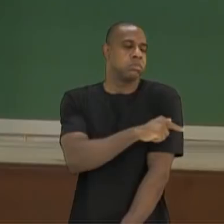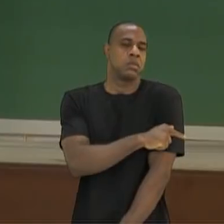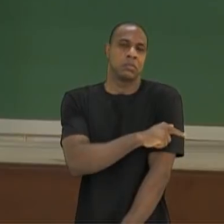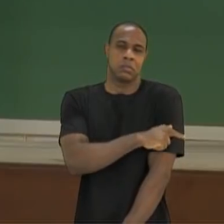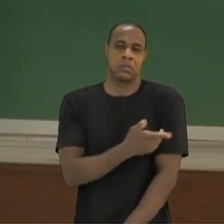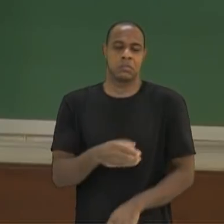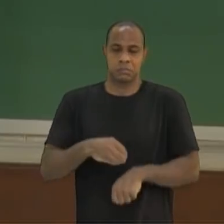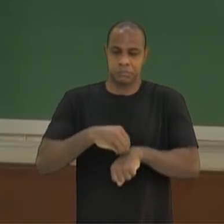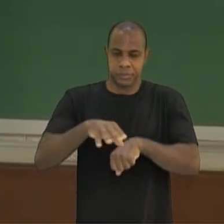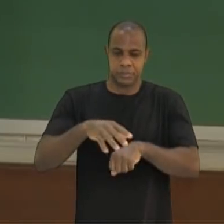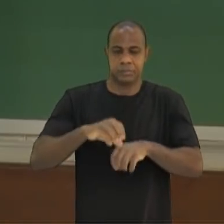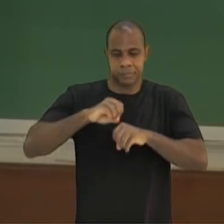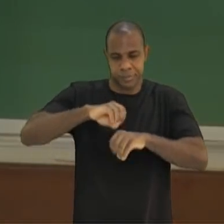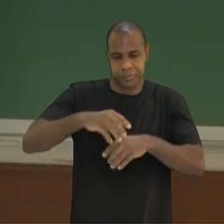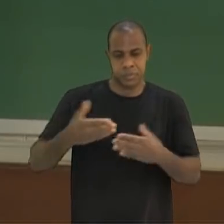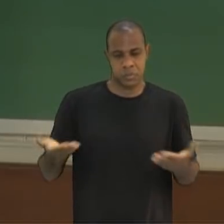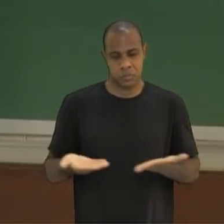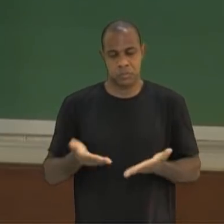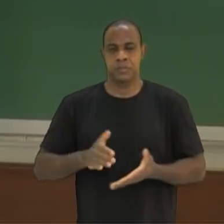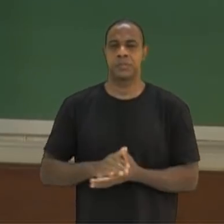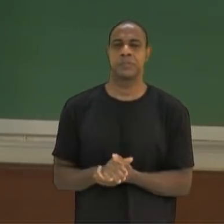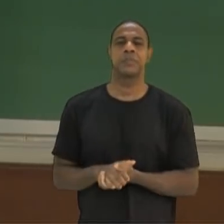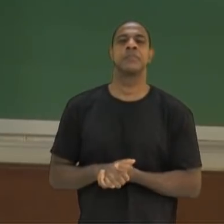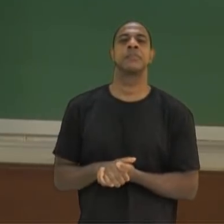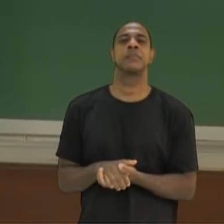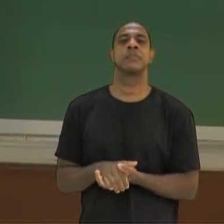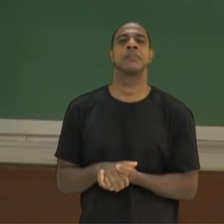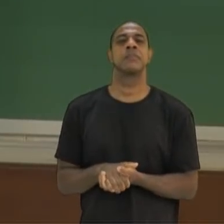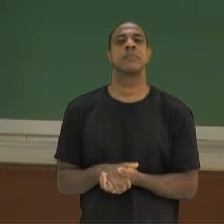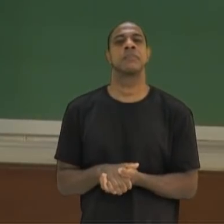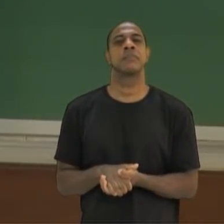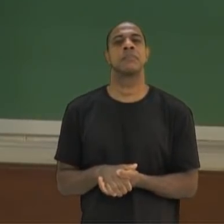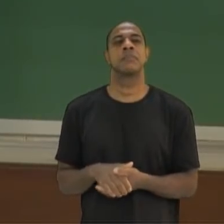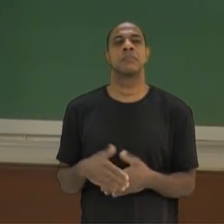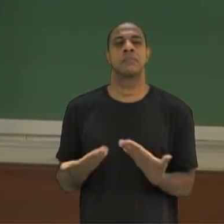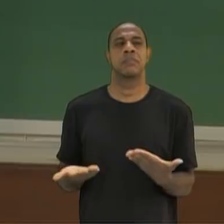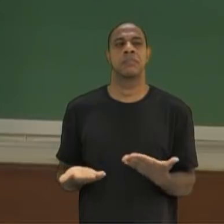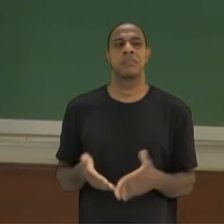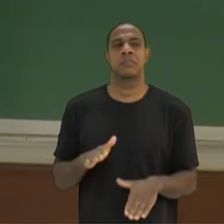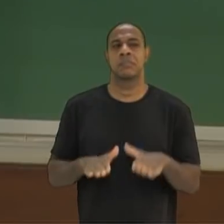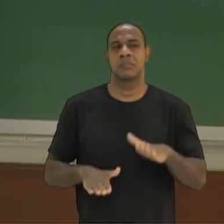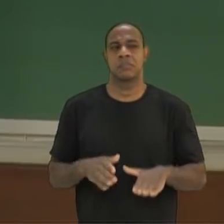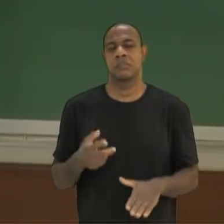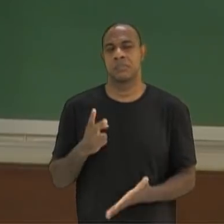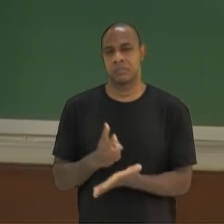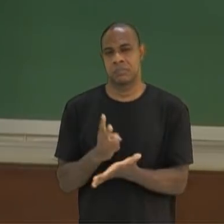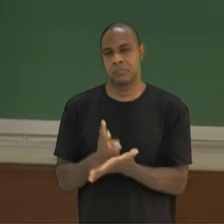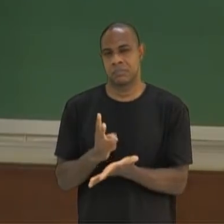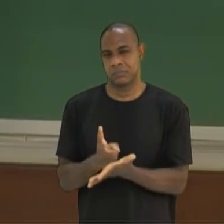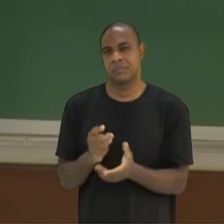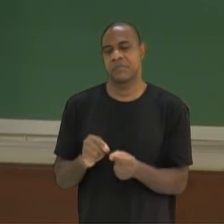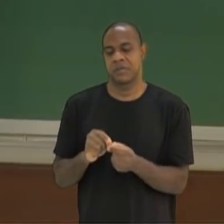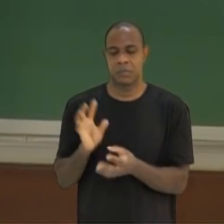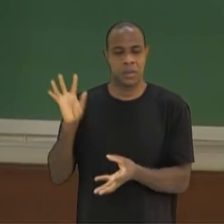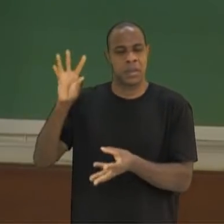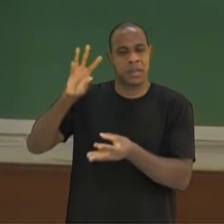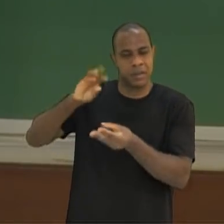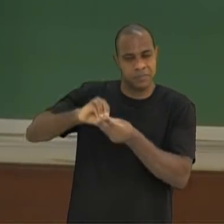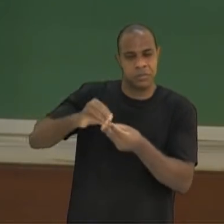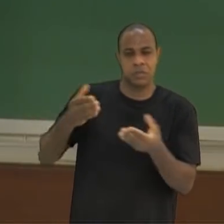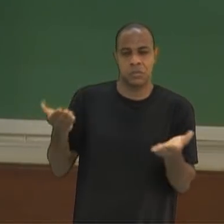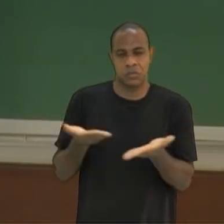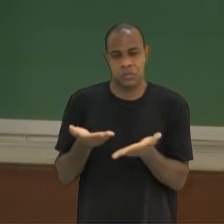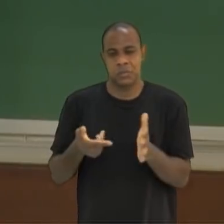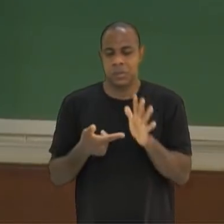que outros alunos de outras séries também assistam os conteúdos, que muitas vezes a gente tem que estar sempre fazendo revisão mesmo, para poder